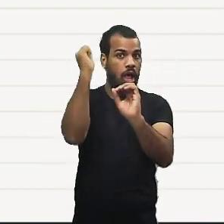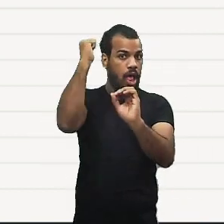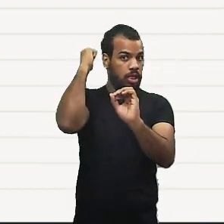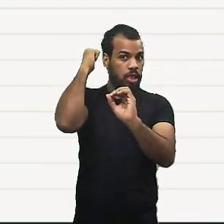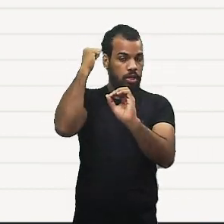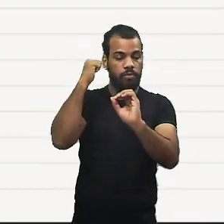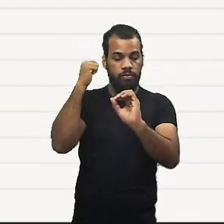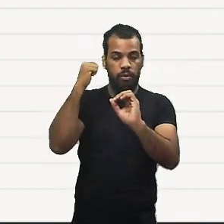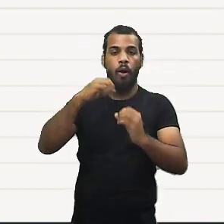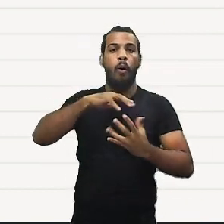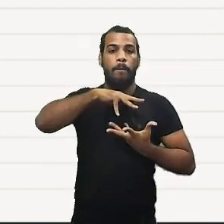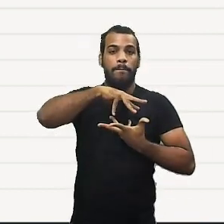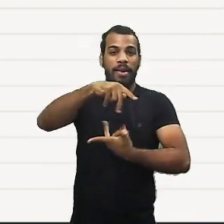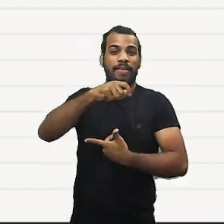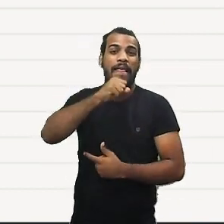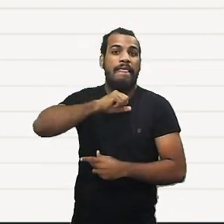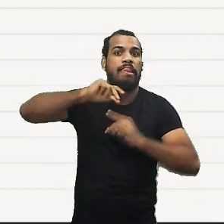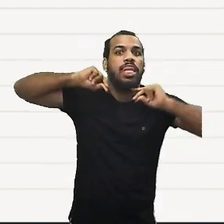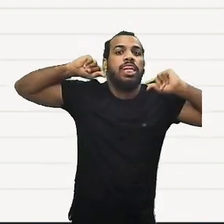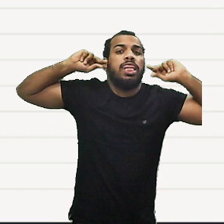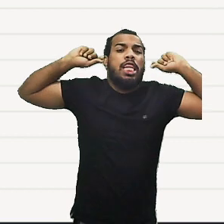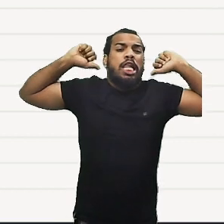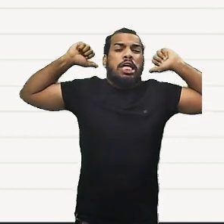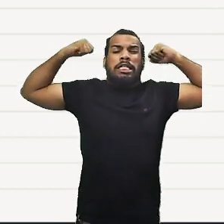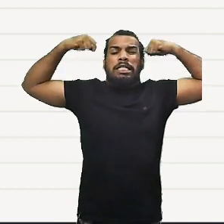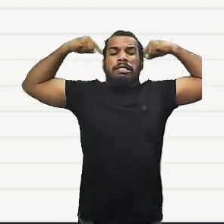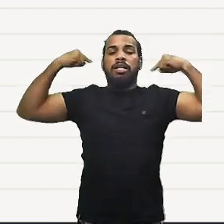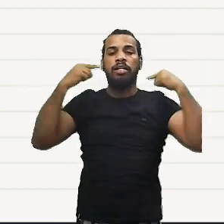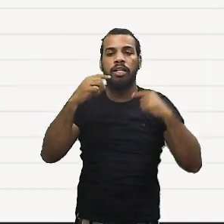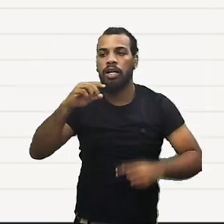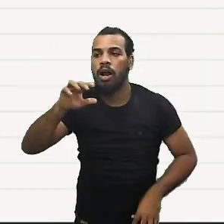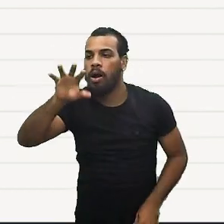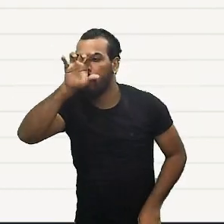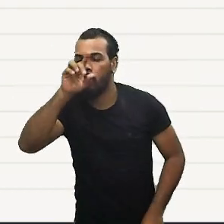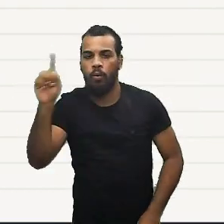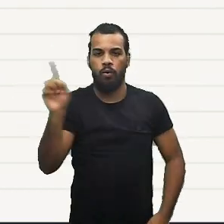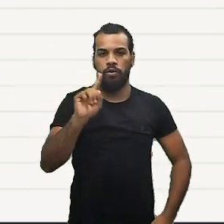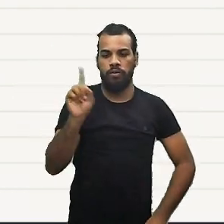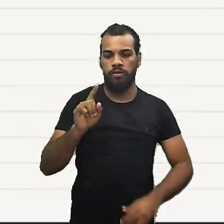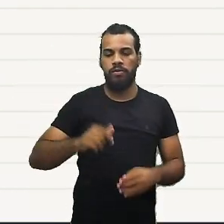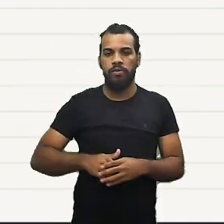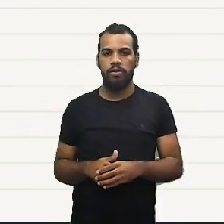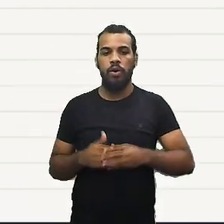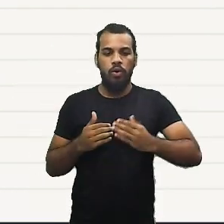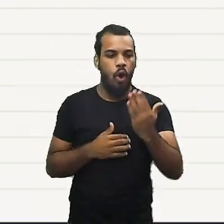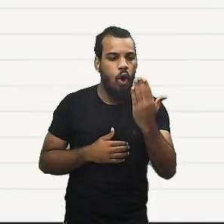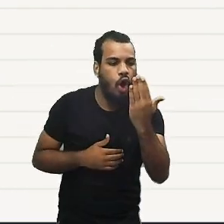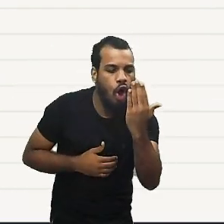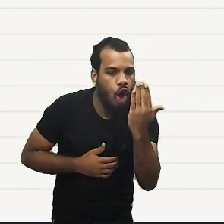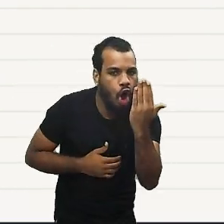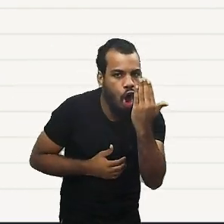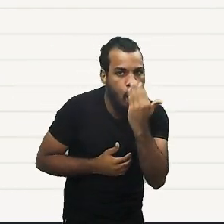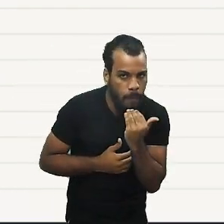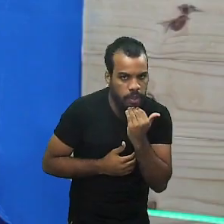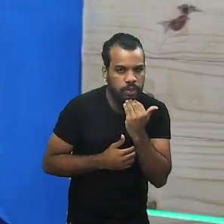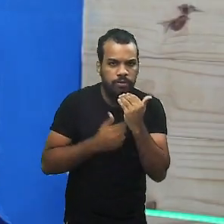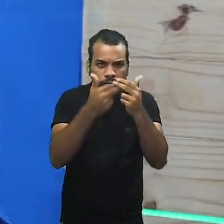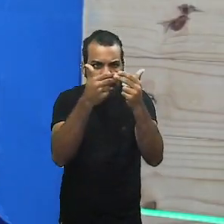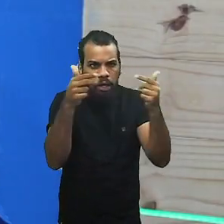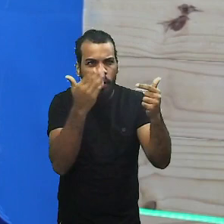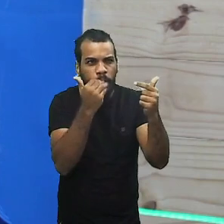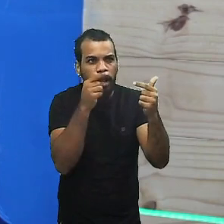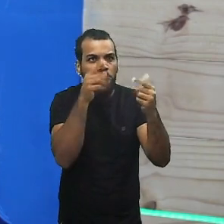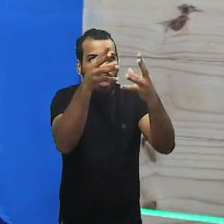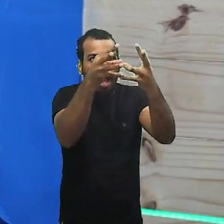planeta primitivo ainda não tinha oxigênio. Então, toda a comida que eles ingeriam, eles transformavam